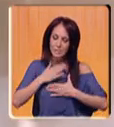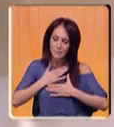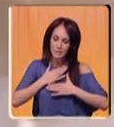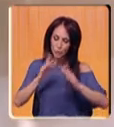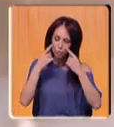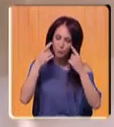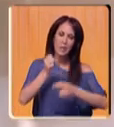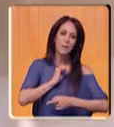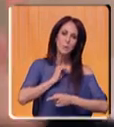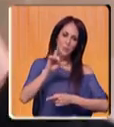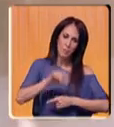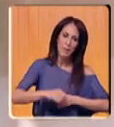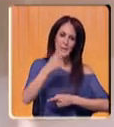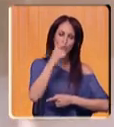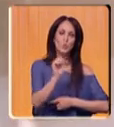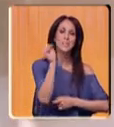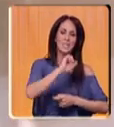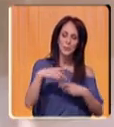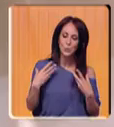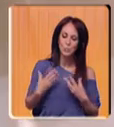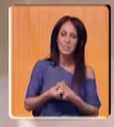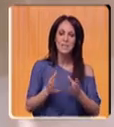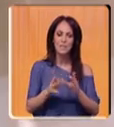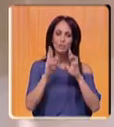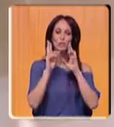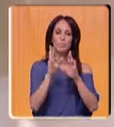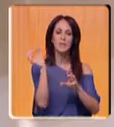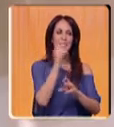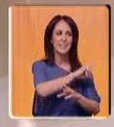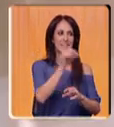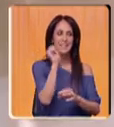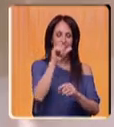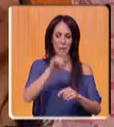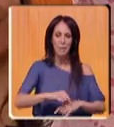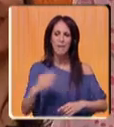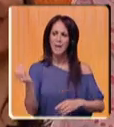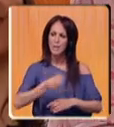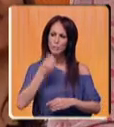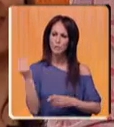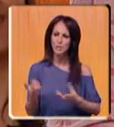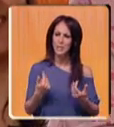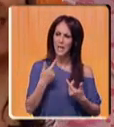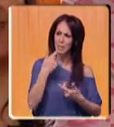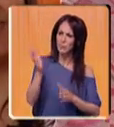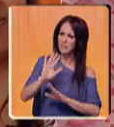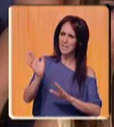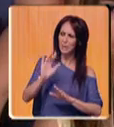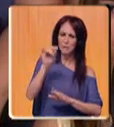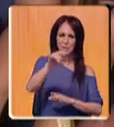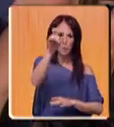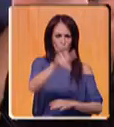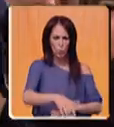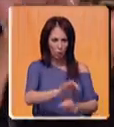meus espetáculos e as pessoas cantam comigo sempre, espero que aconteça o mesmo aqui. E afinal, a mocidade não se despediu de ti, tu estás em forma. Ah,